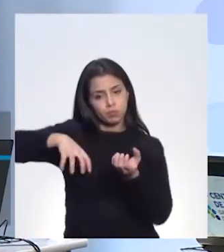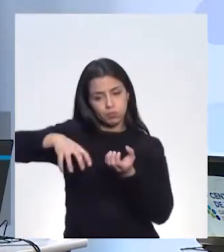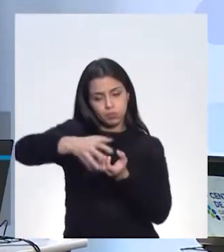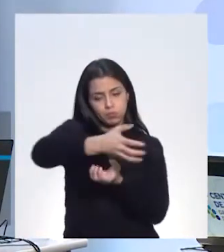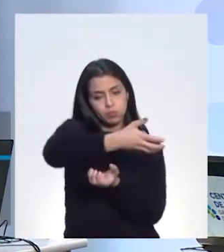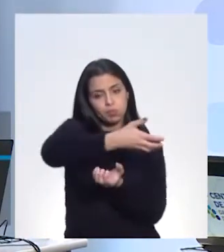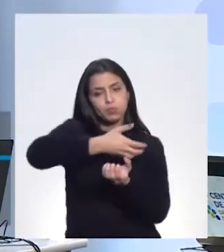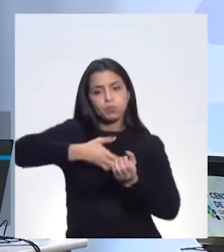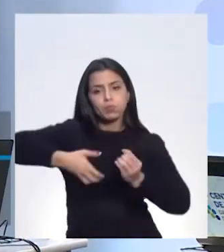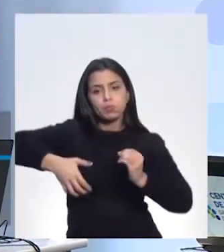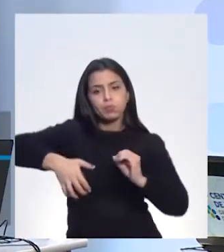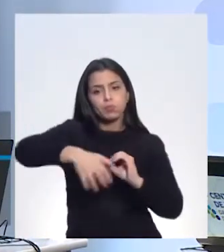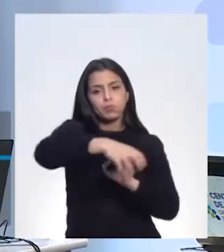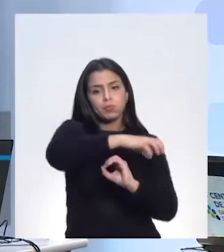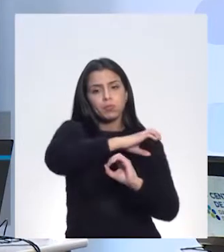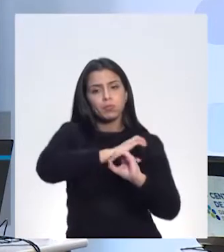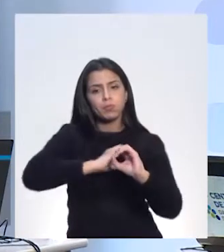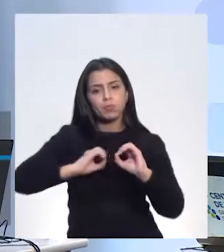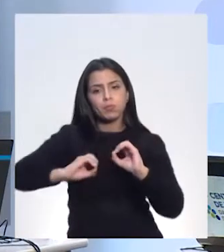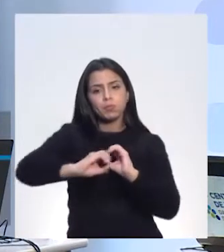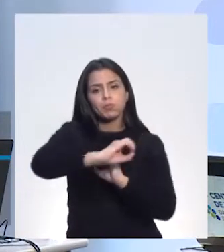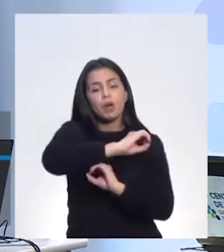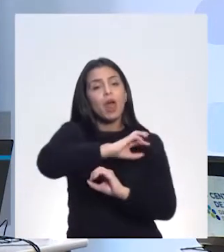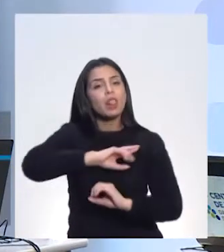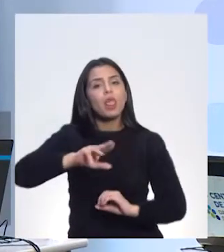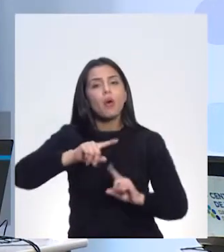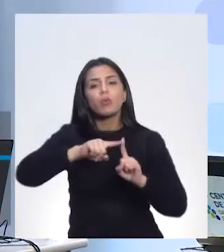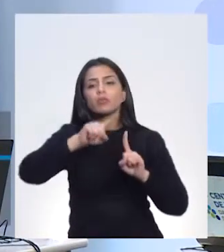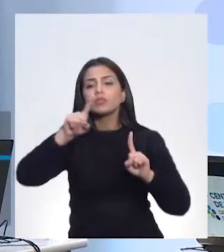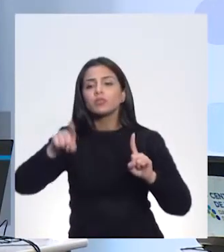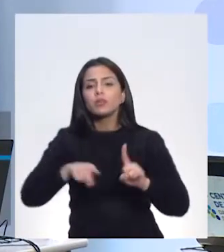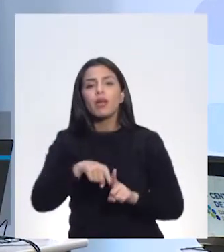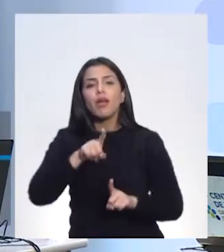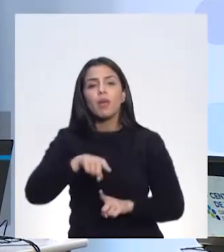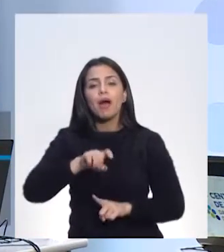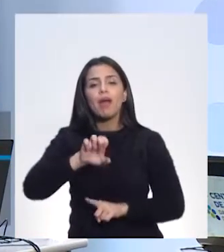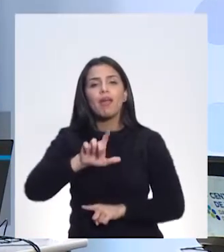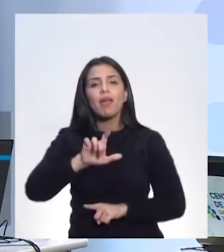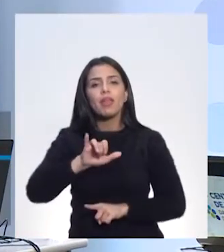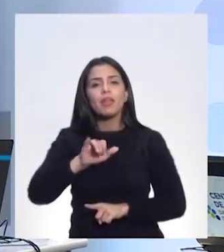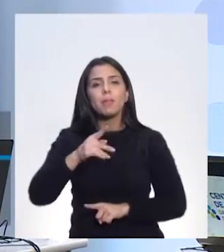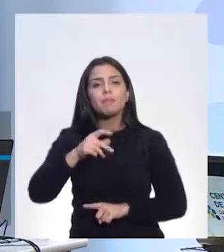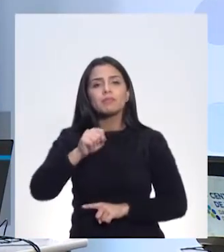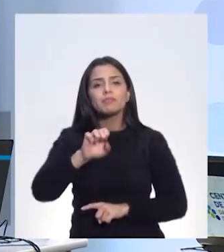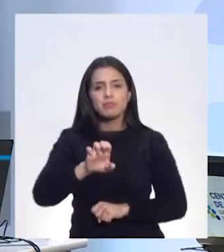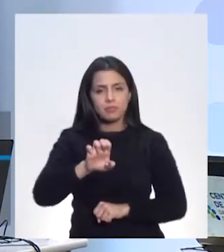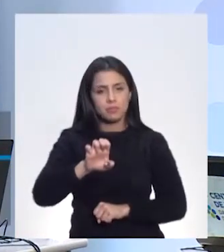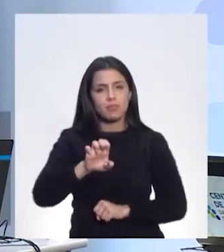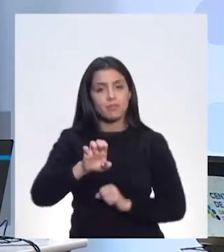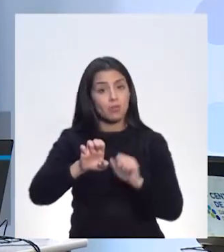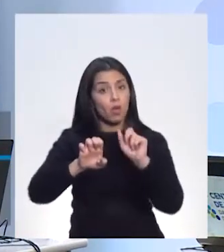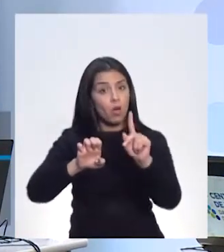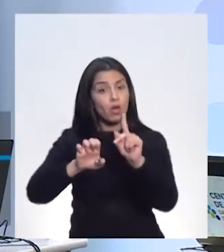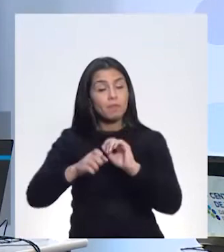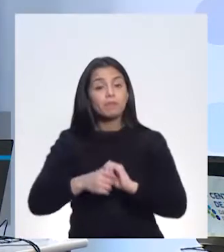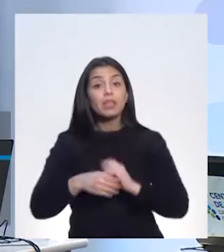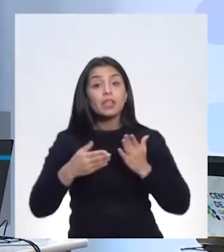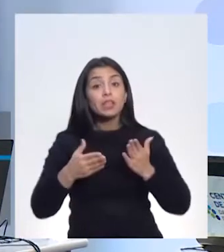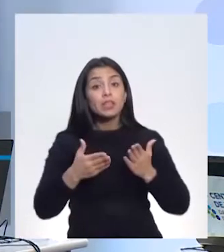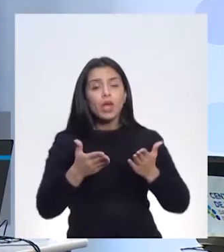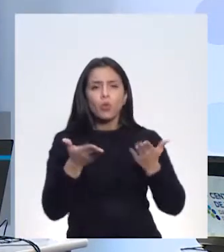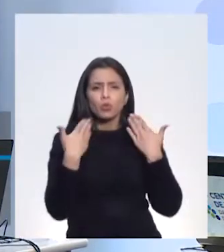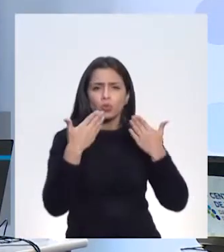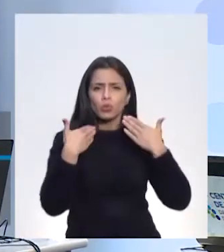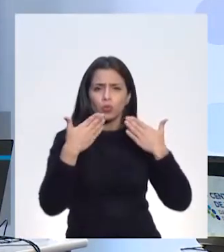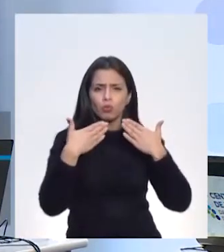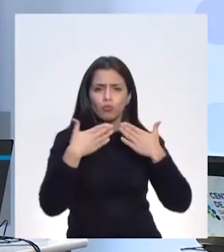um círculo, mas sim é uma elipse, ok? Então, no verão, ele vai estar